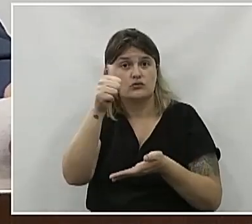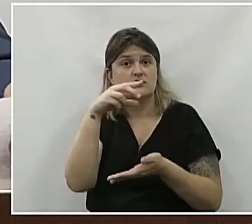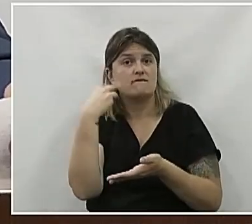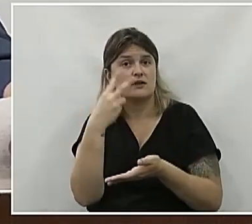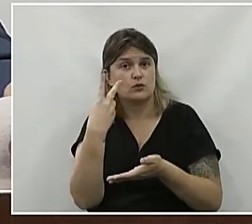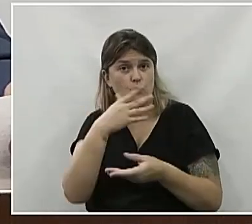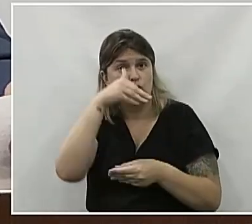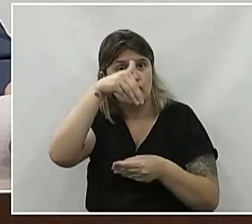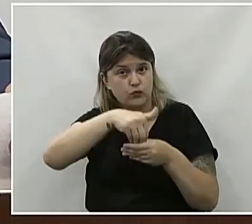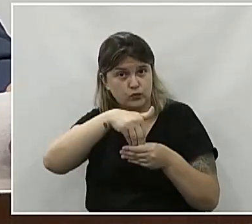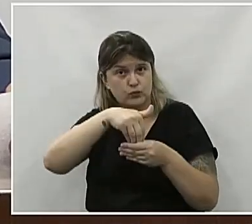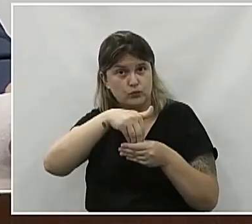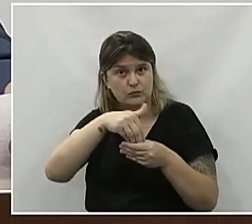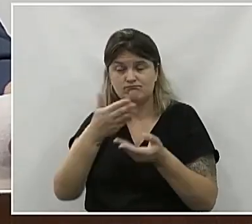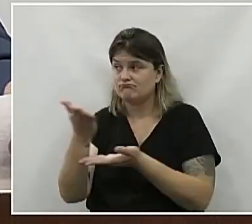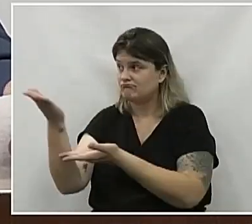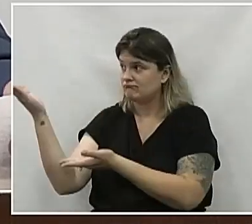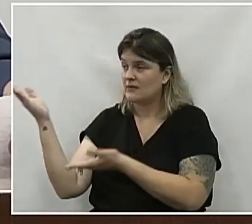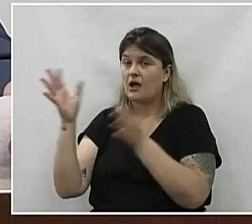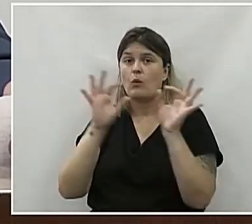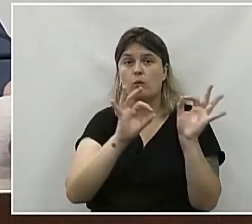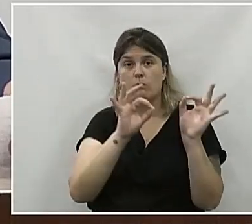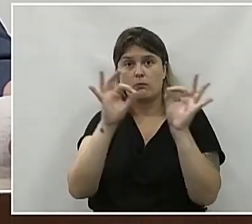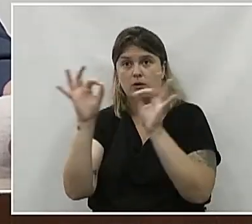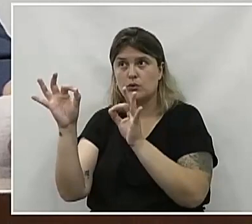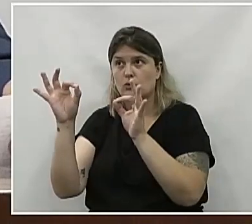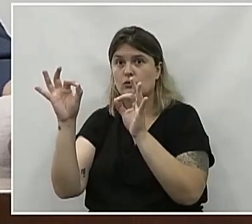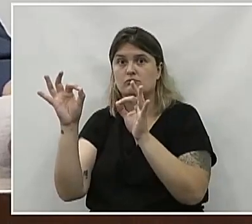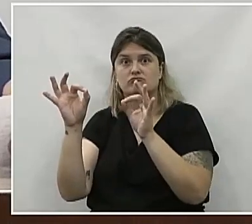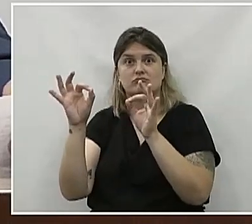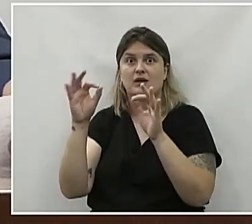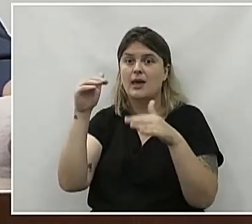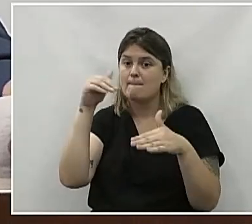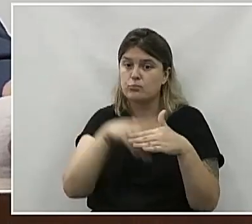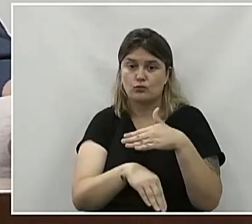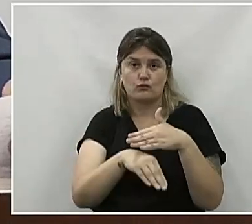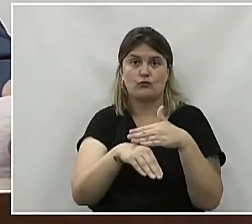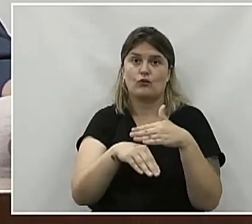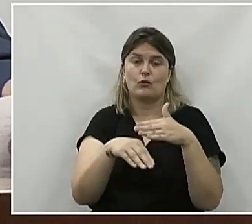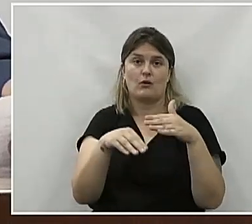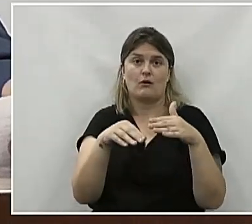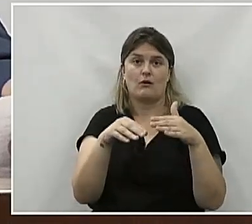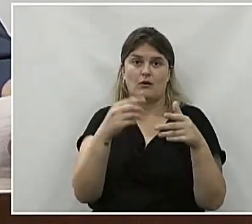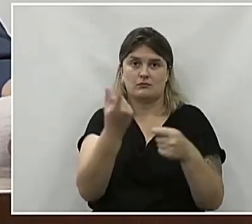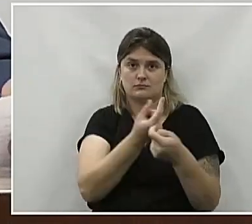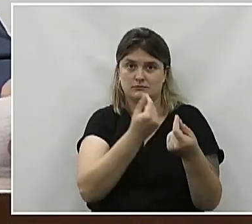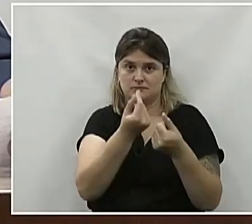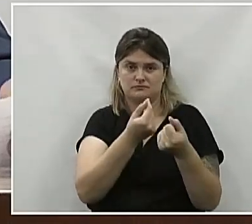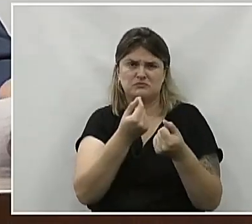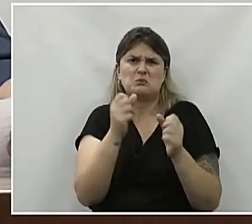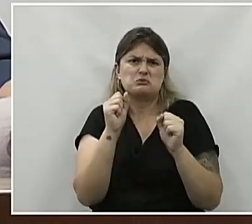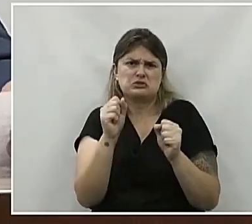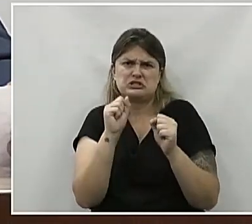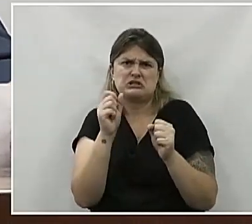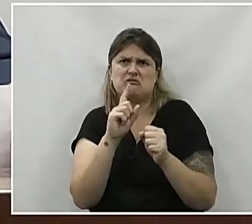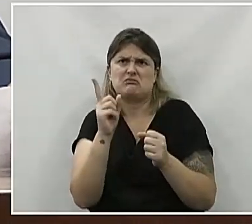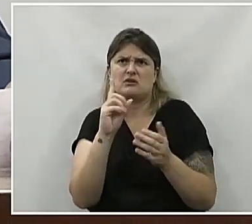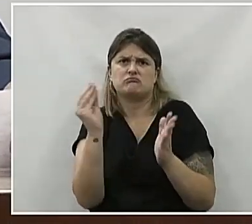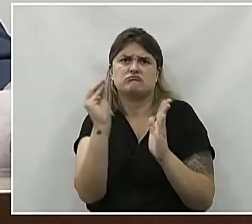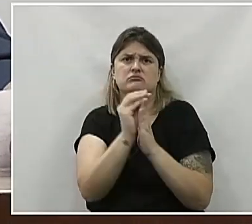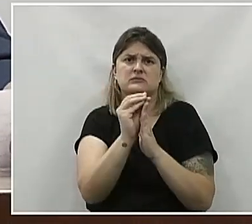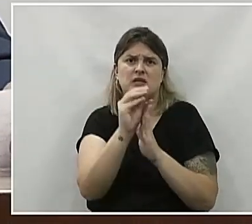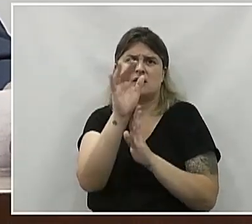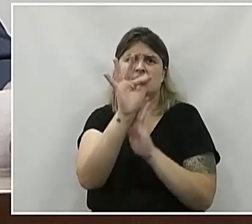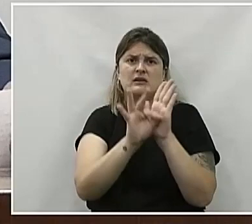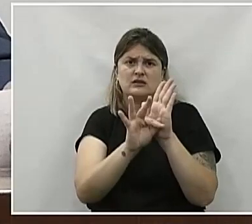vereadores os quais acompanharam o parecer pela irregularidade poderia não ter posto o